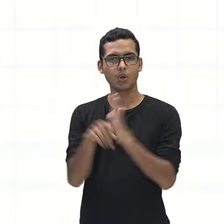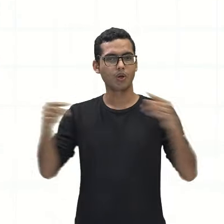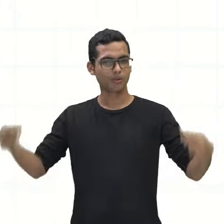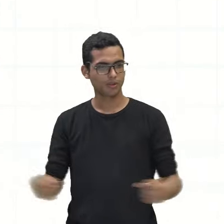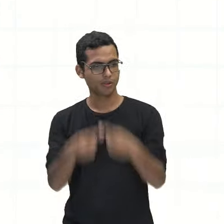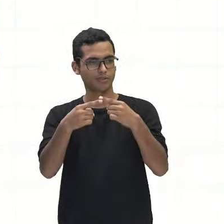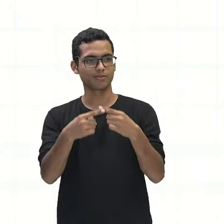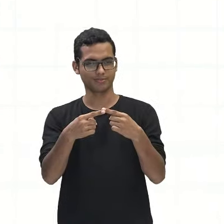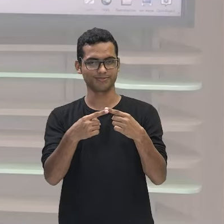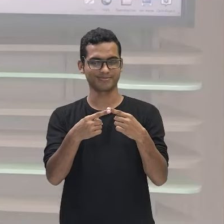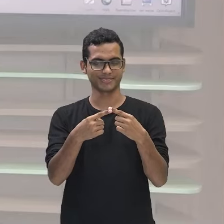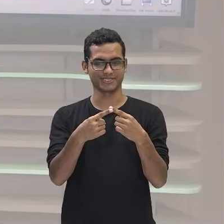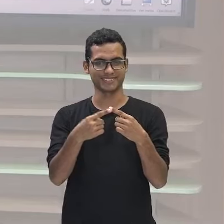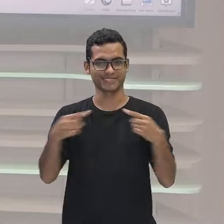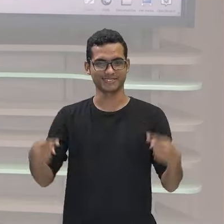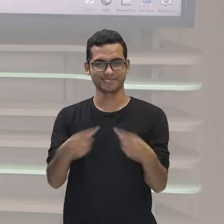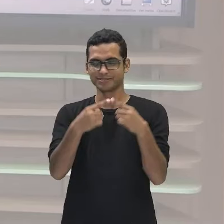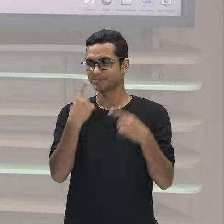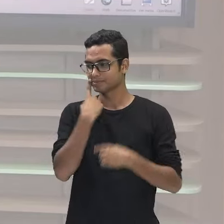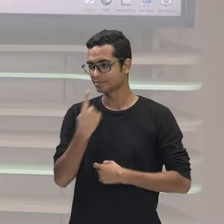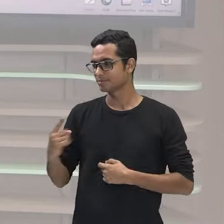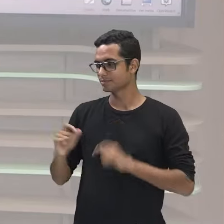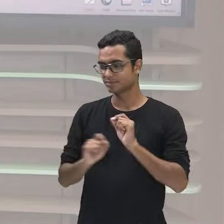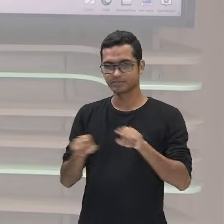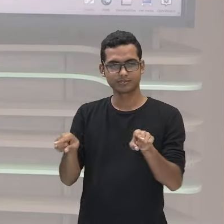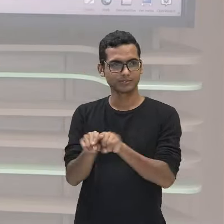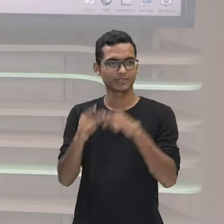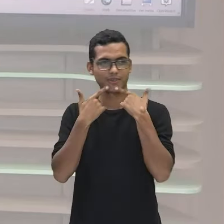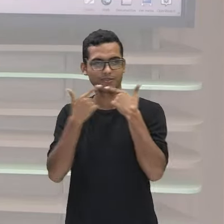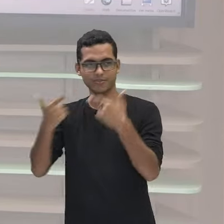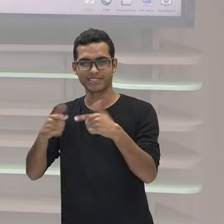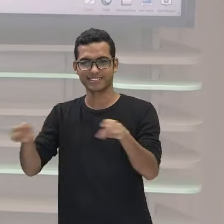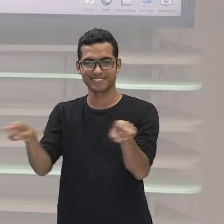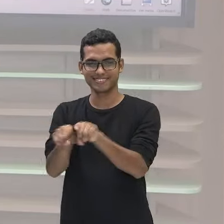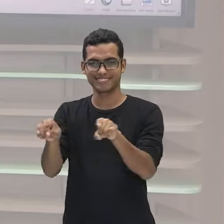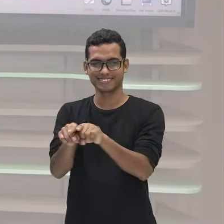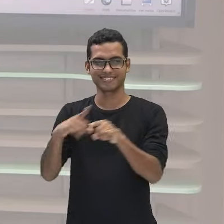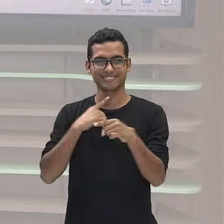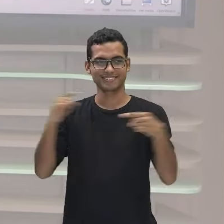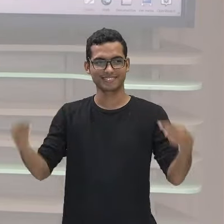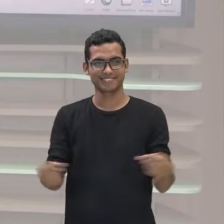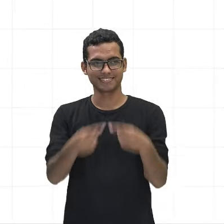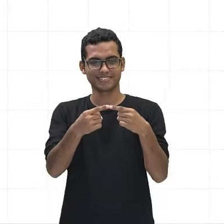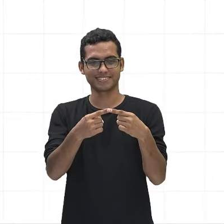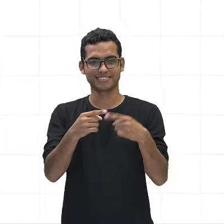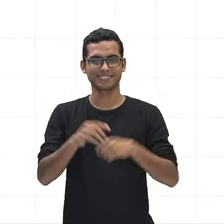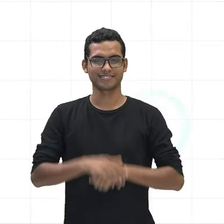linguagem, tanto linguagem verbal quanto linguagem não verbal. É isso.